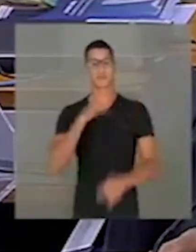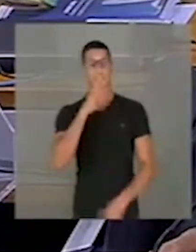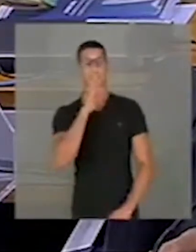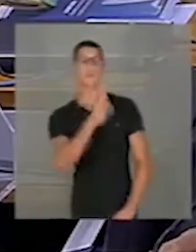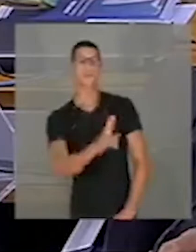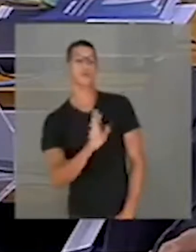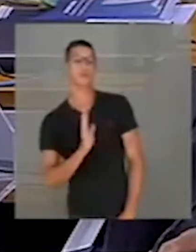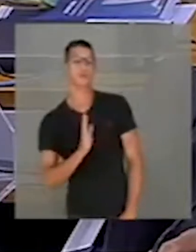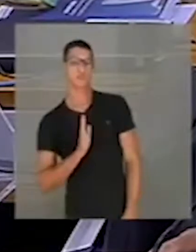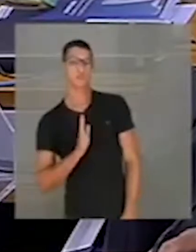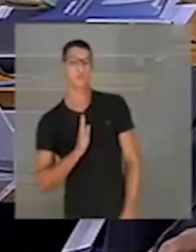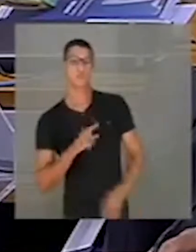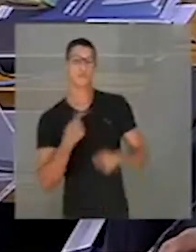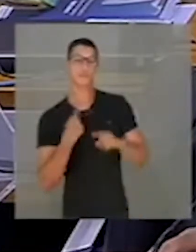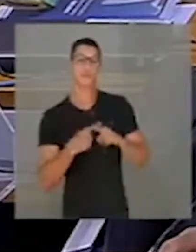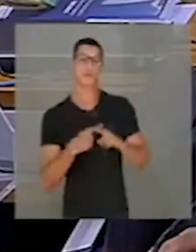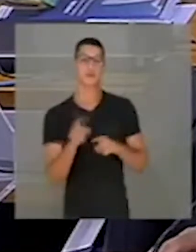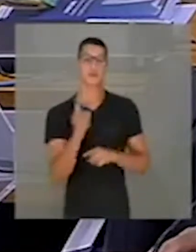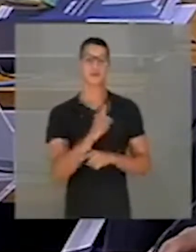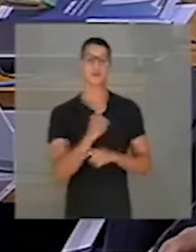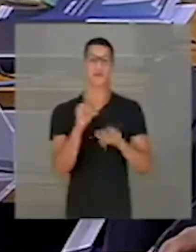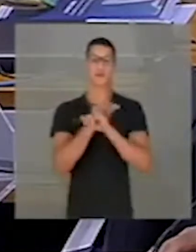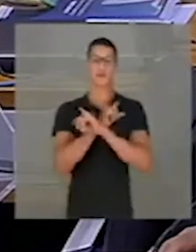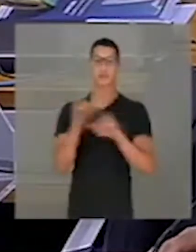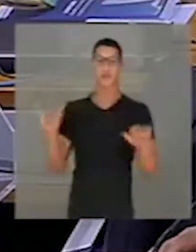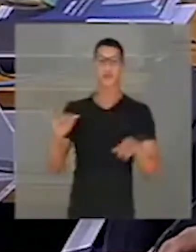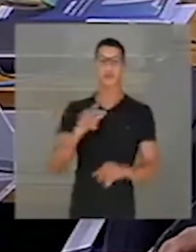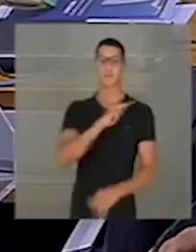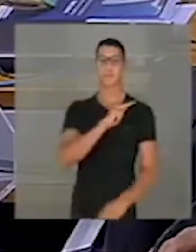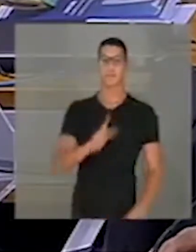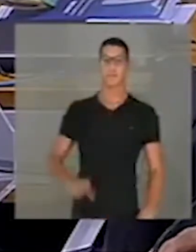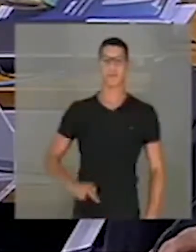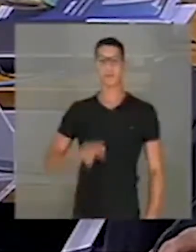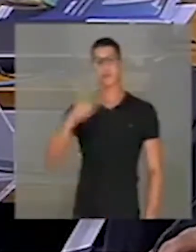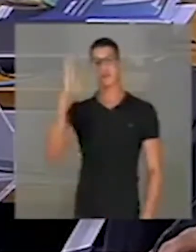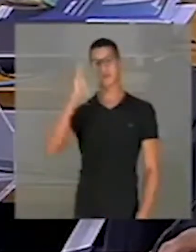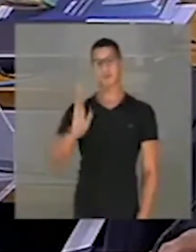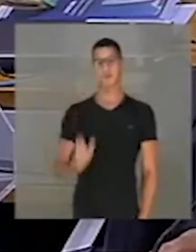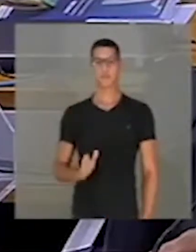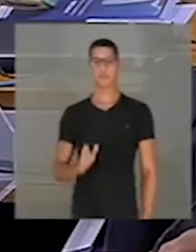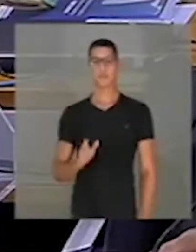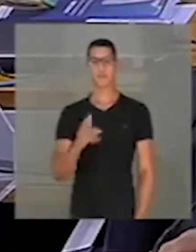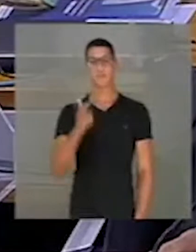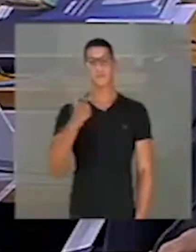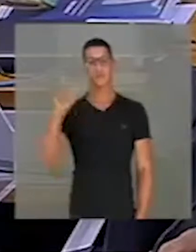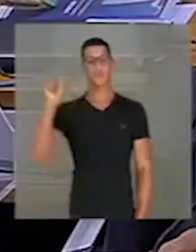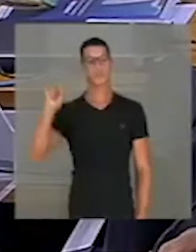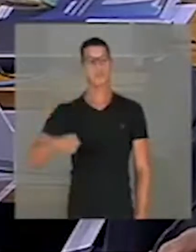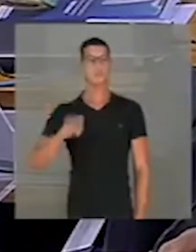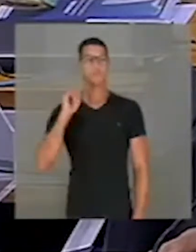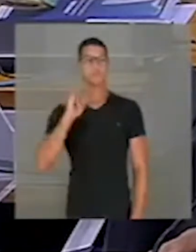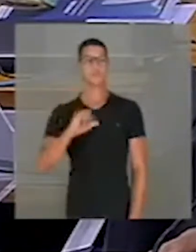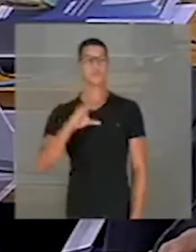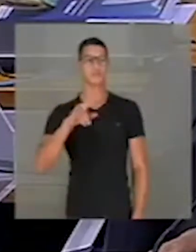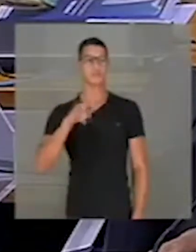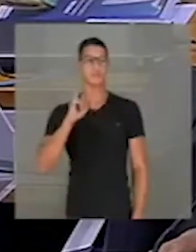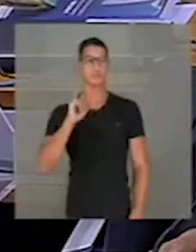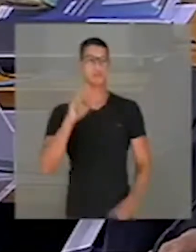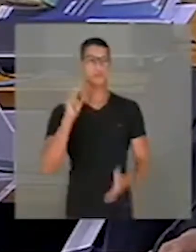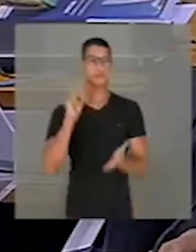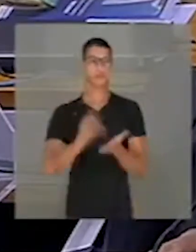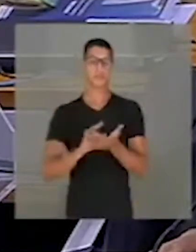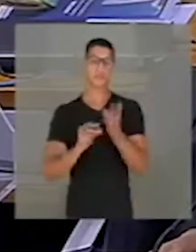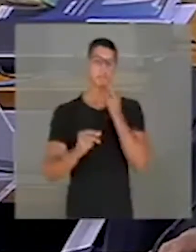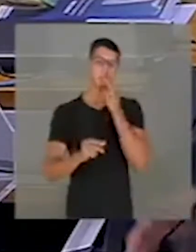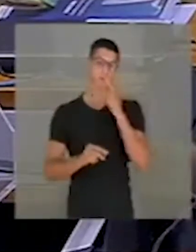simplesmente: porque não foram citados pelo presidente da República. Outros sim. Se esta CPI realmente